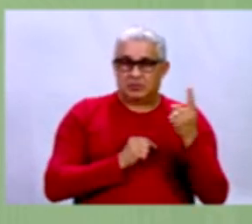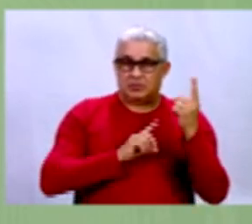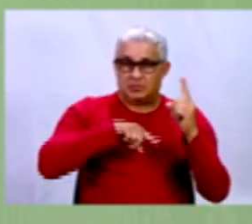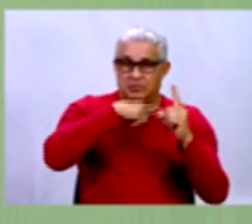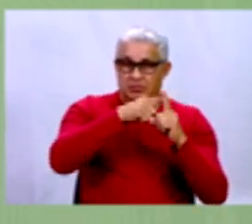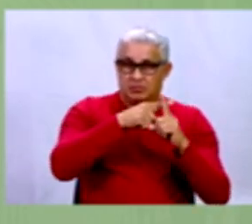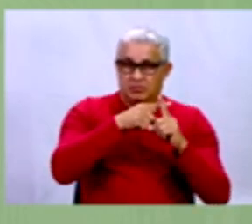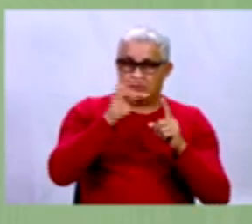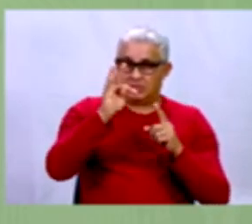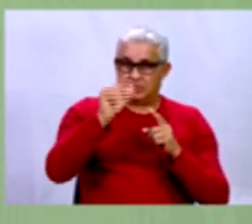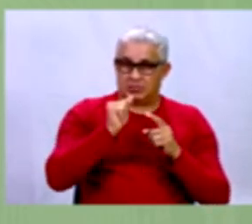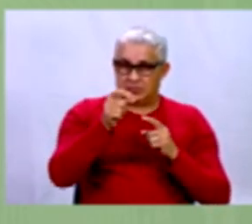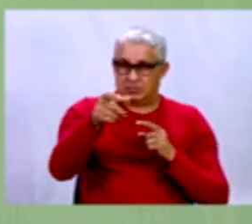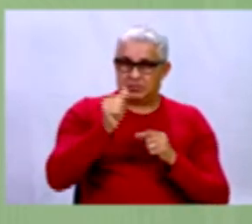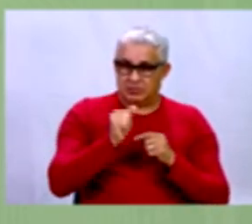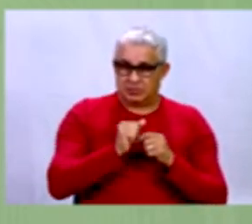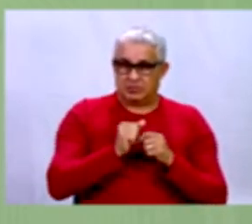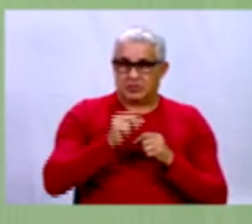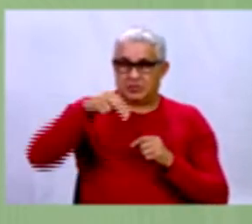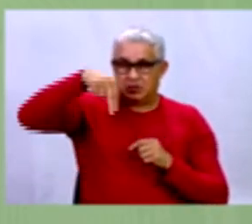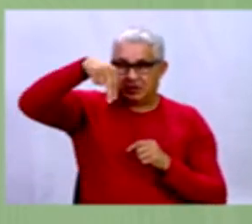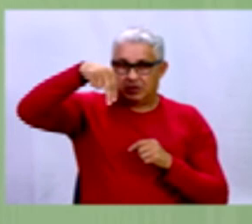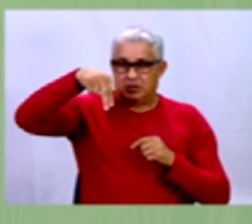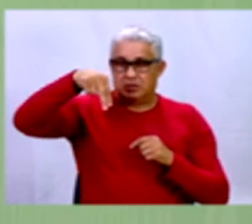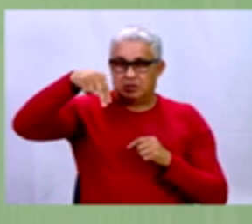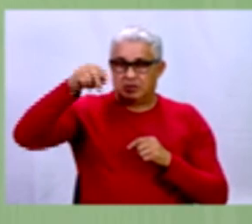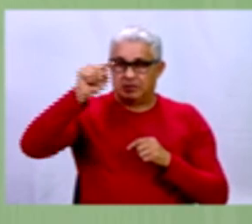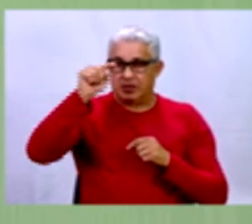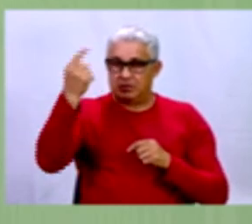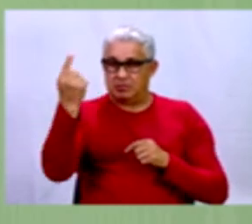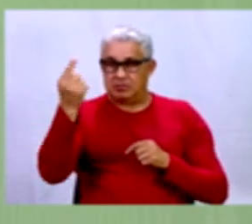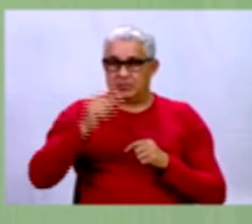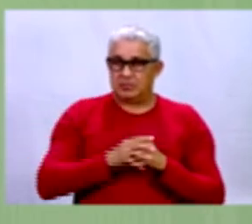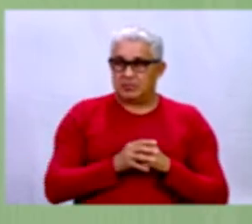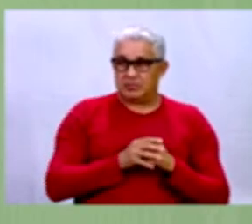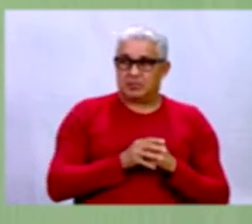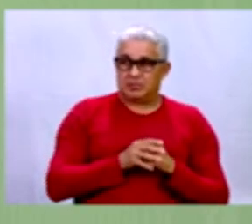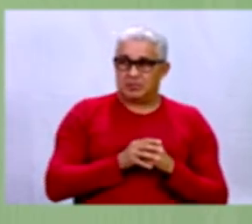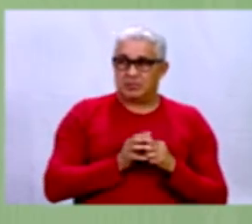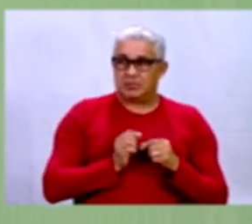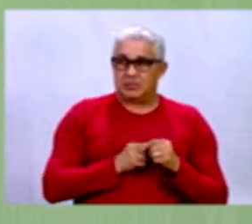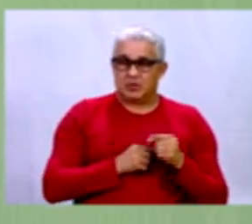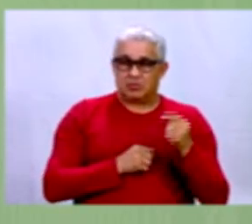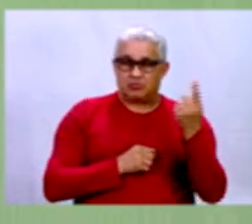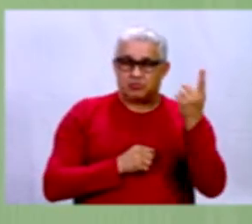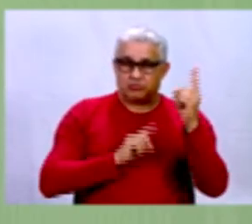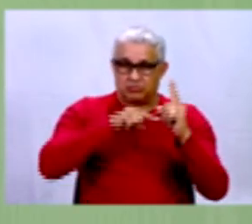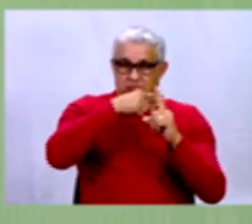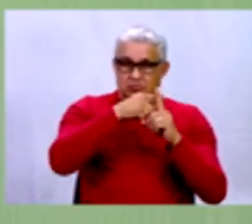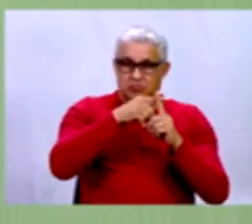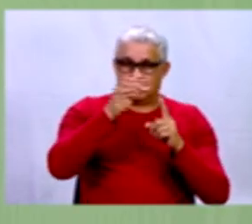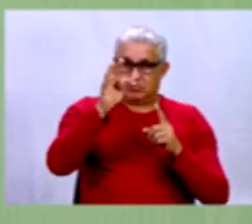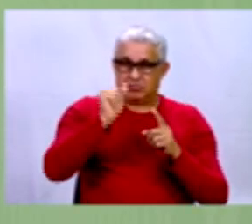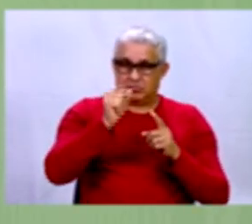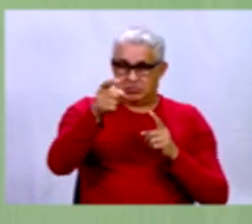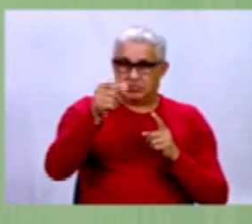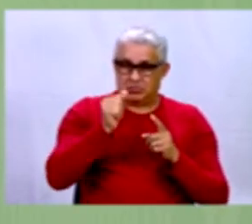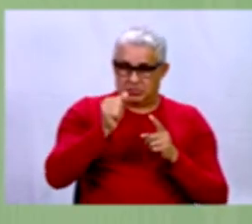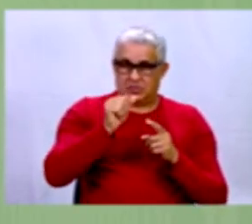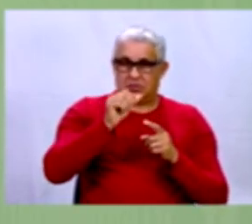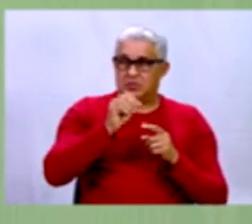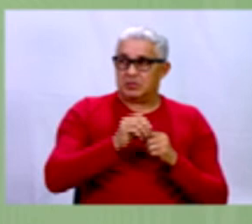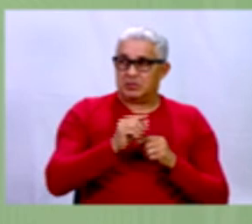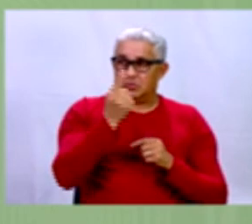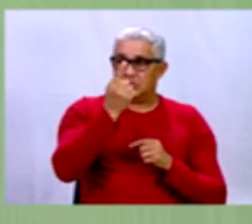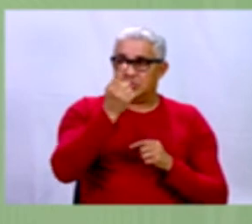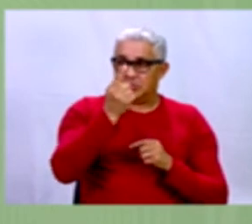taxa elevado a N menos 1. Vamos lá. A N é igual 1 mais taxa. Quanto que é a taxa? 1,0179.